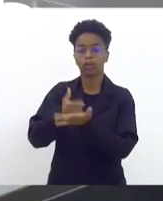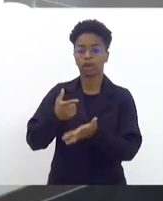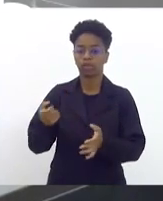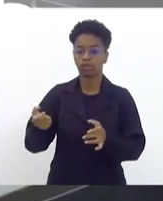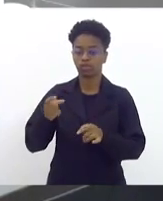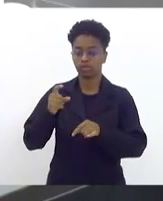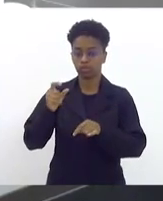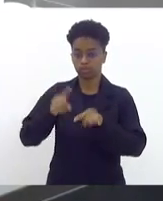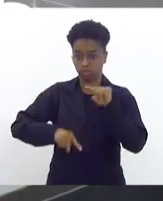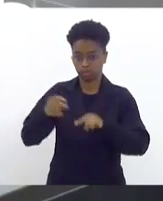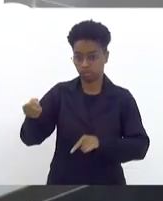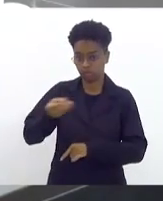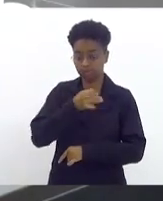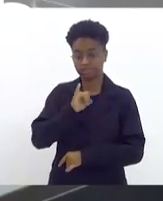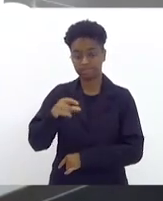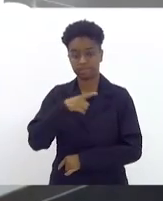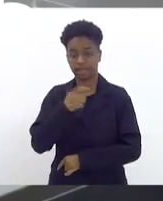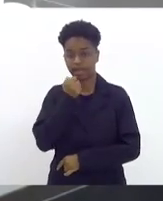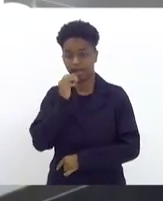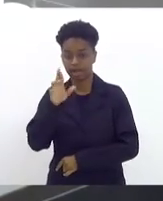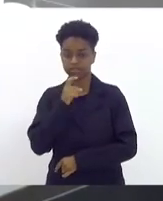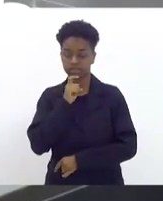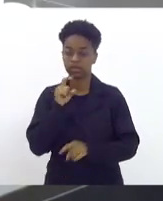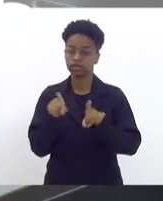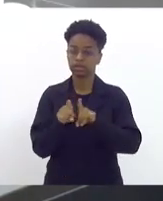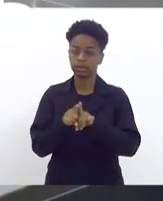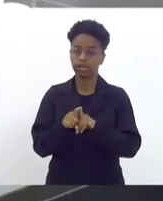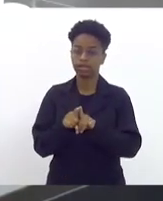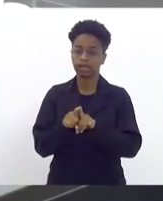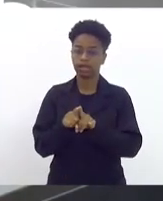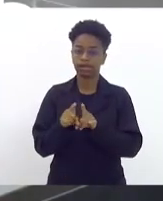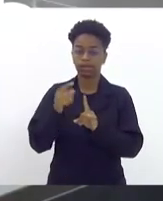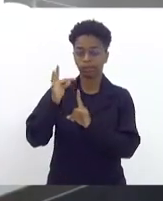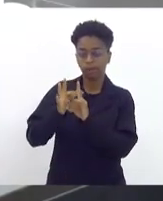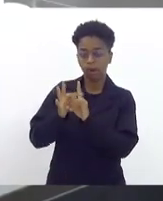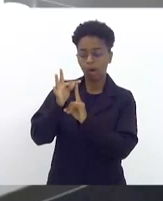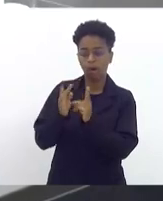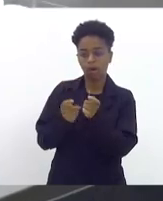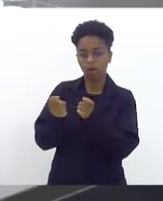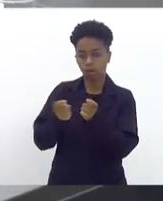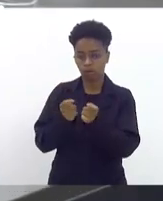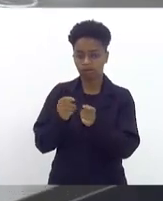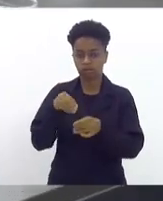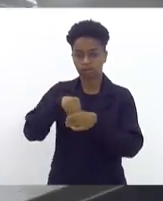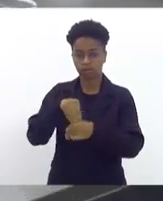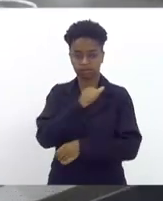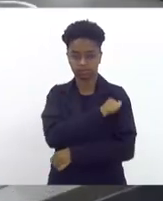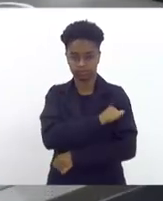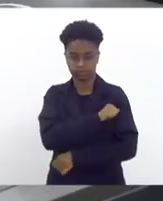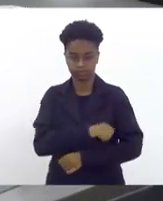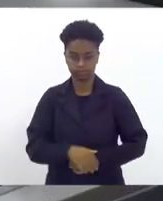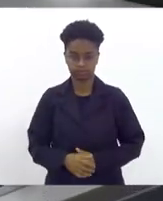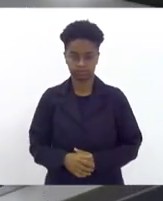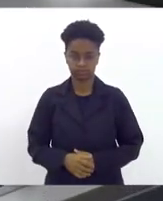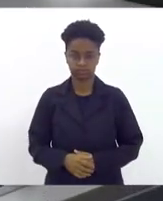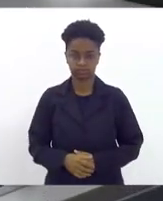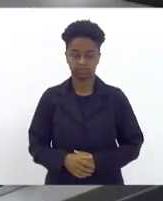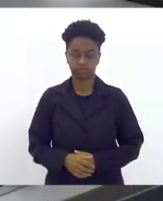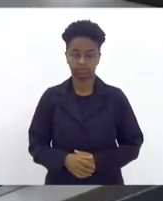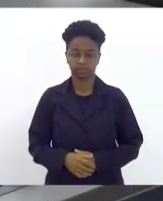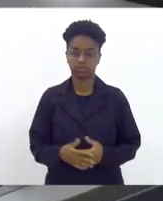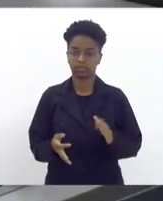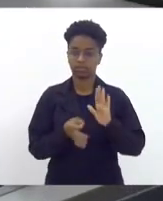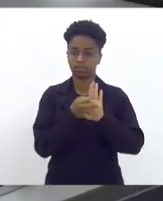possua um sistema de ar condicionado bem como de sensores de temperatura no âmbito do Estado do Rio de Janeiro para aparecer